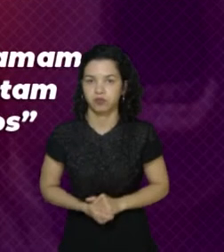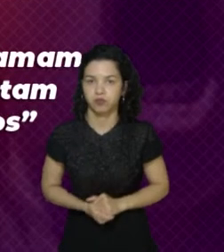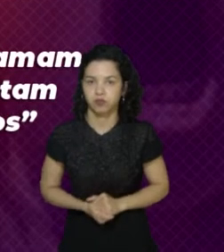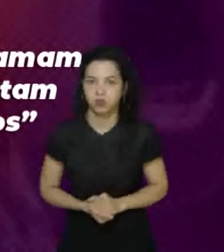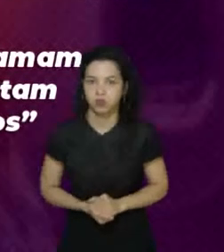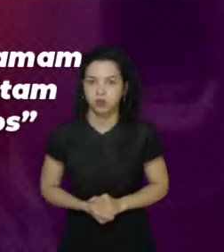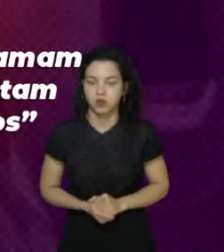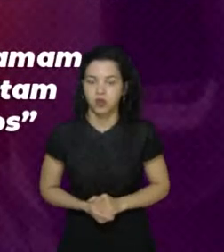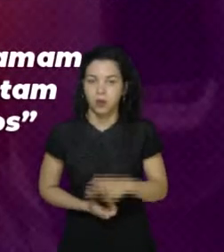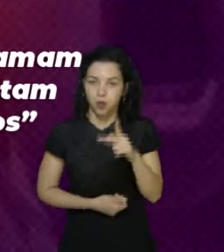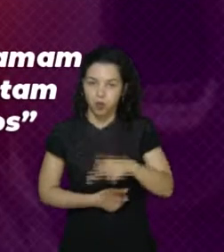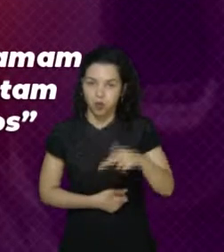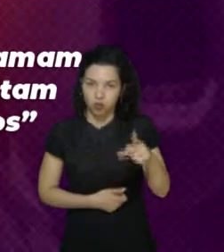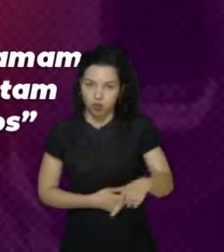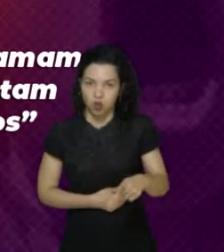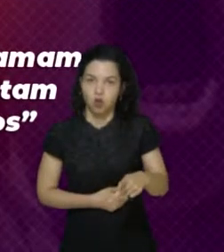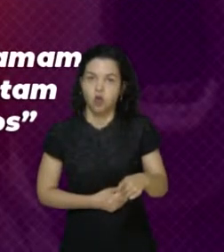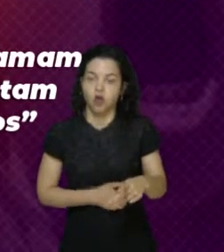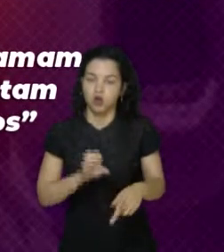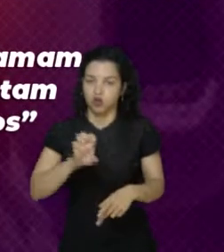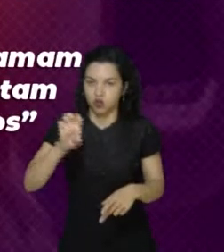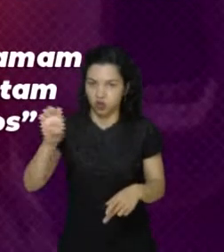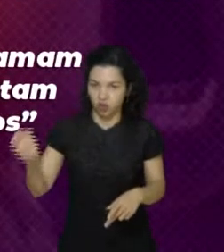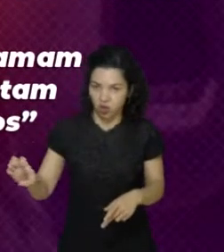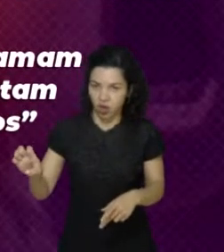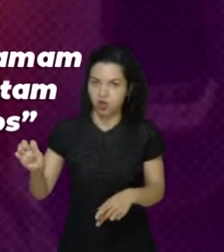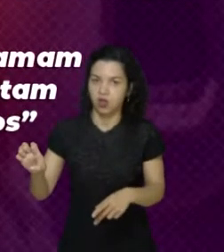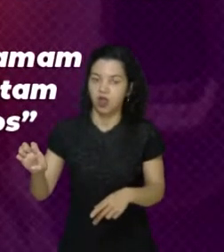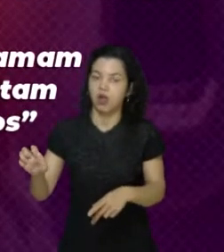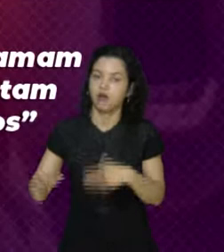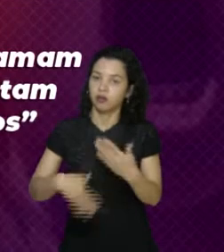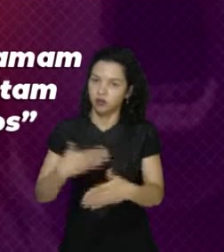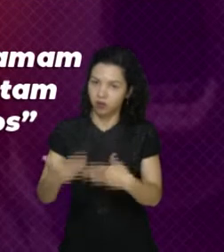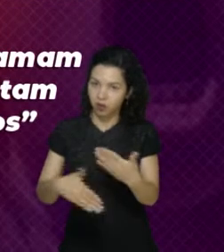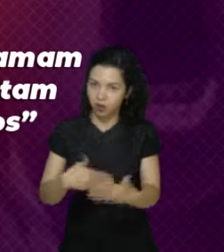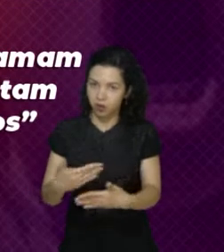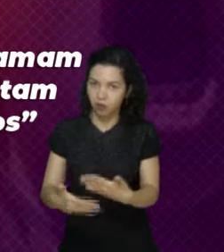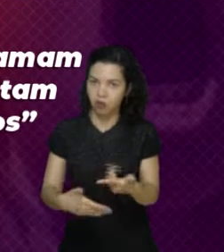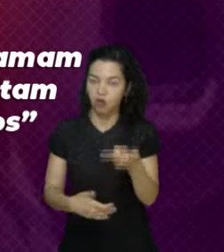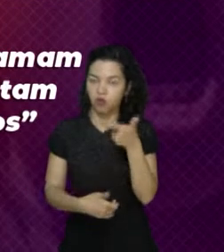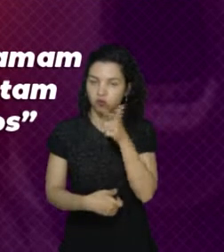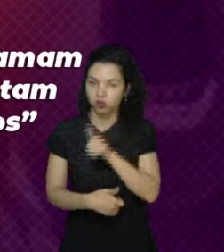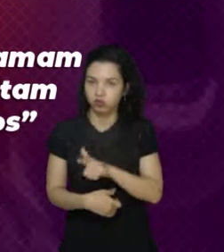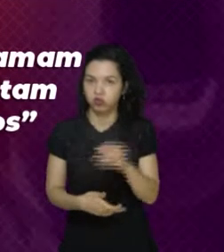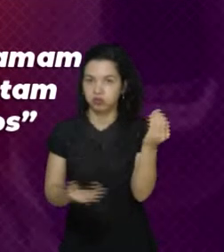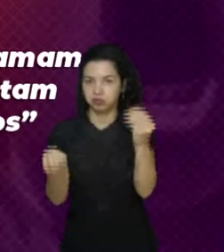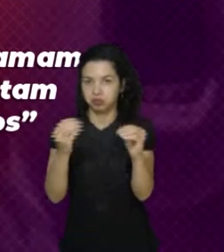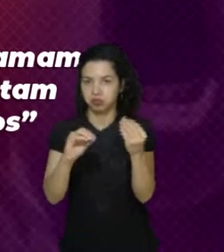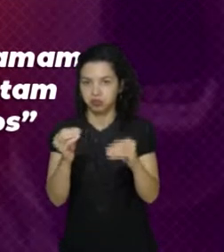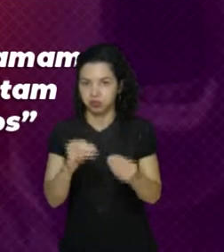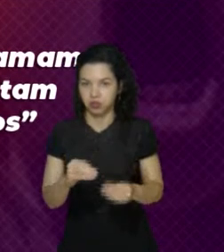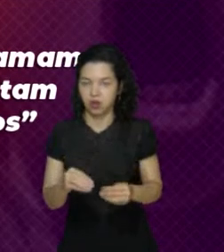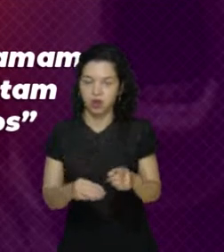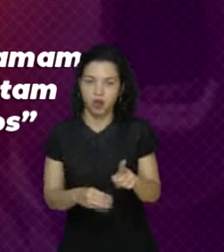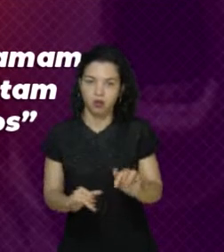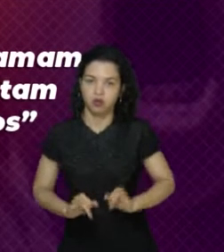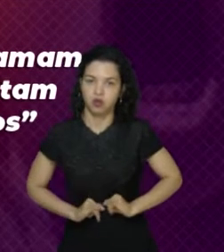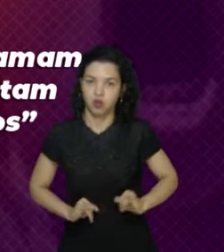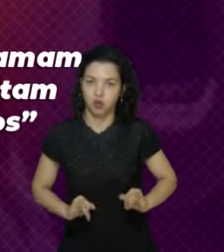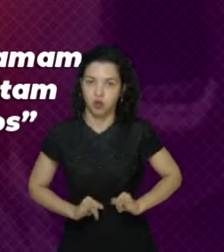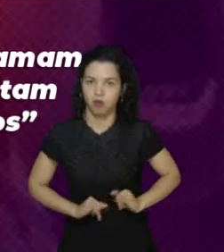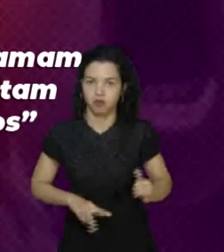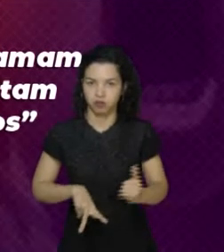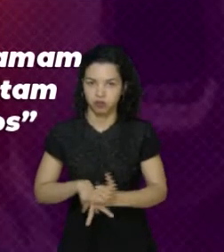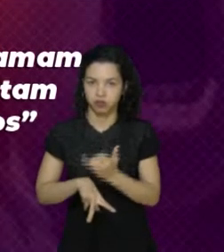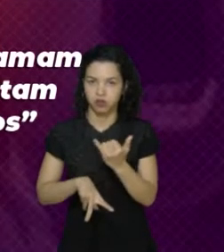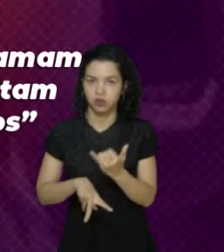professora de esquerda, depois de tudo que fez, ainda foi, assim, construiu toda aquela narrativa, né, de como ela é vítima, olha aí, ó. Meu Deus